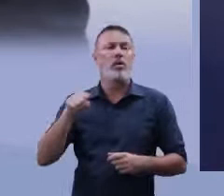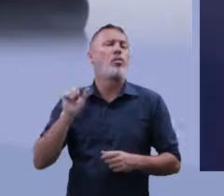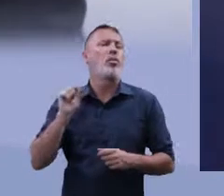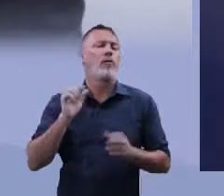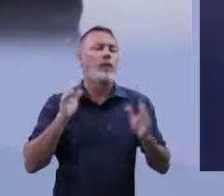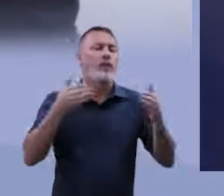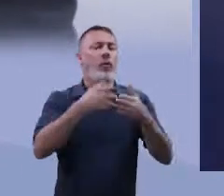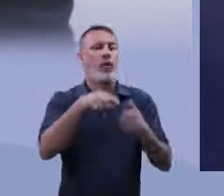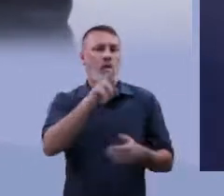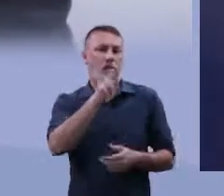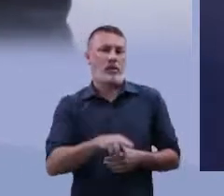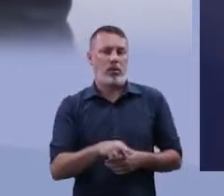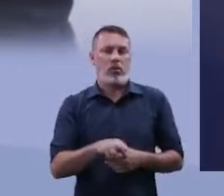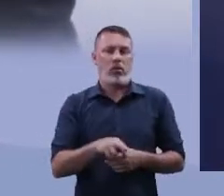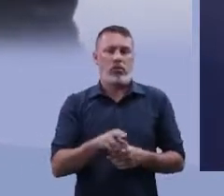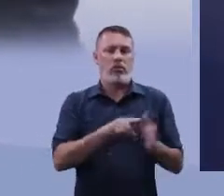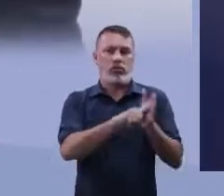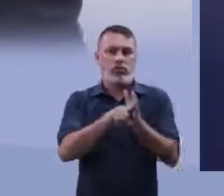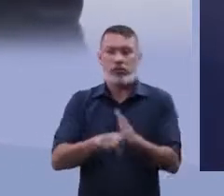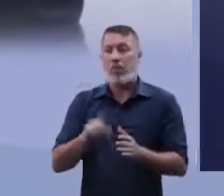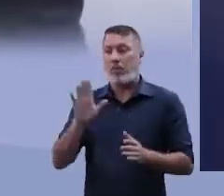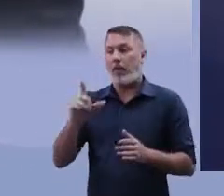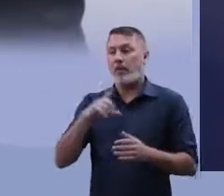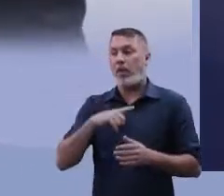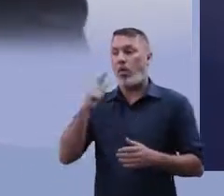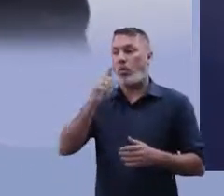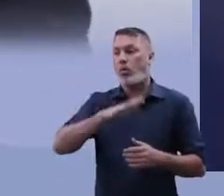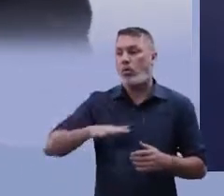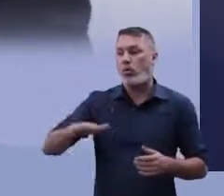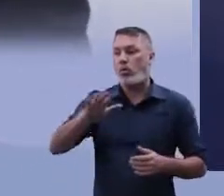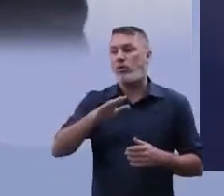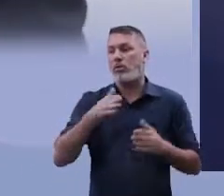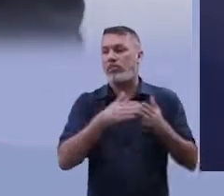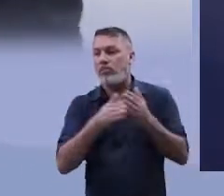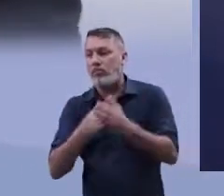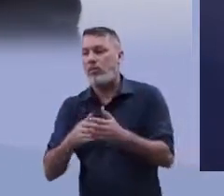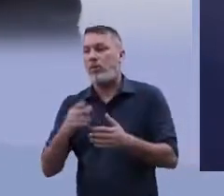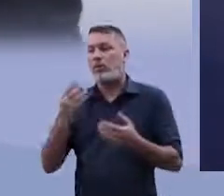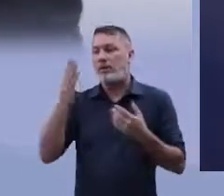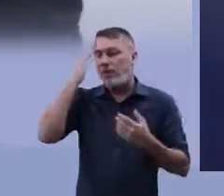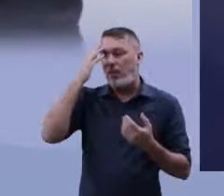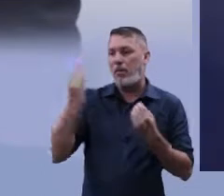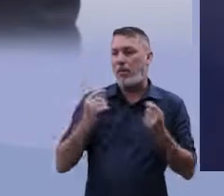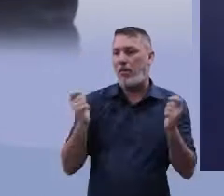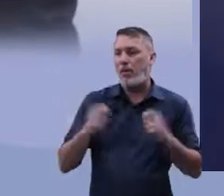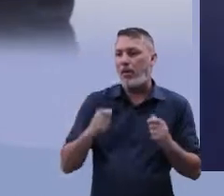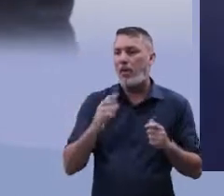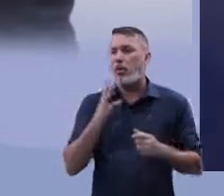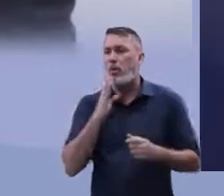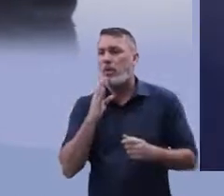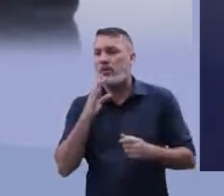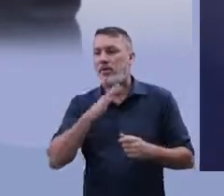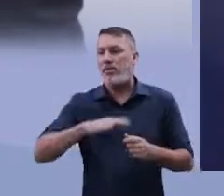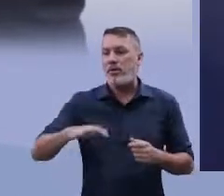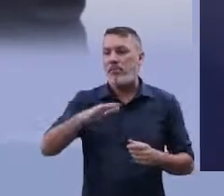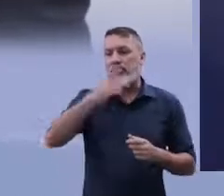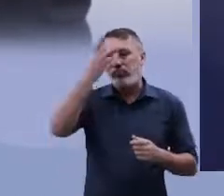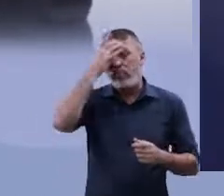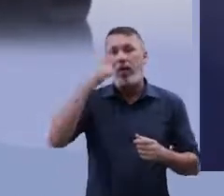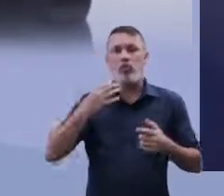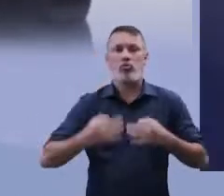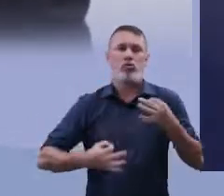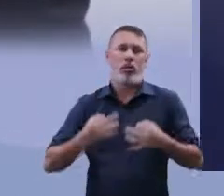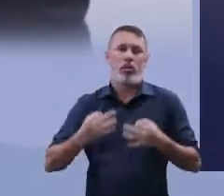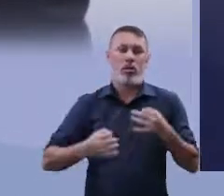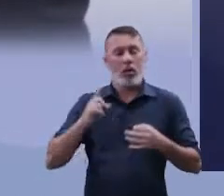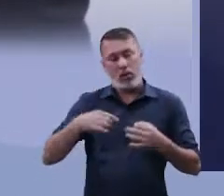limites daquilo que podemos conhecer pela faculdade de julgar. Que leva em consideração não apenas a razão, mas também a memória e o sentimento. É